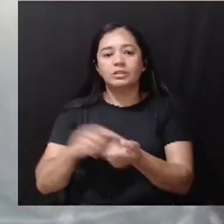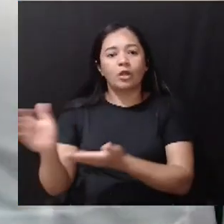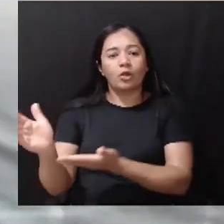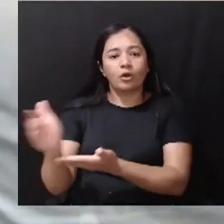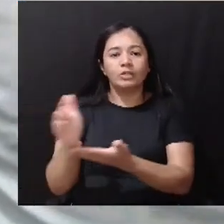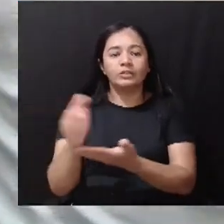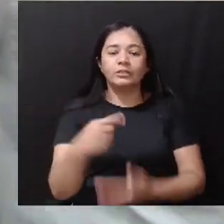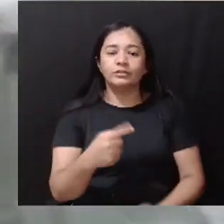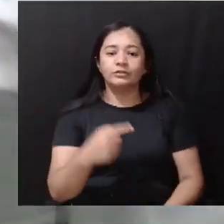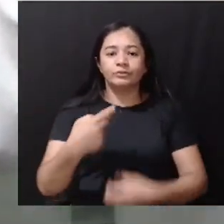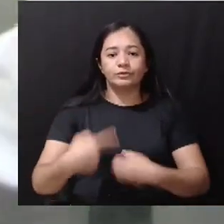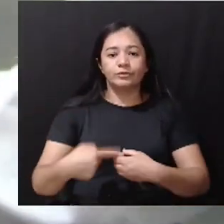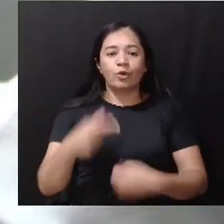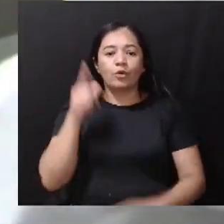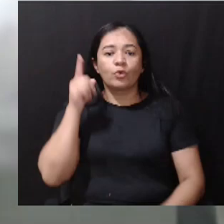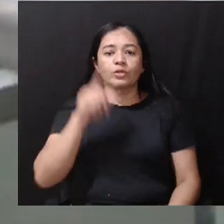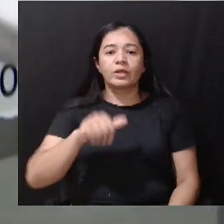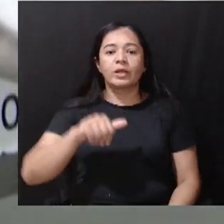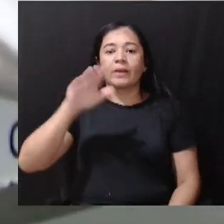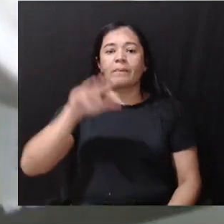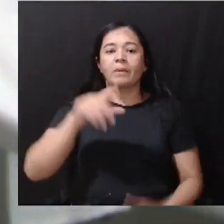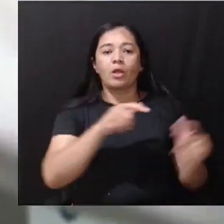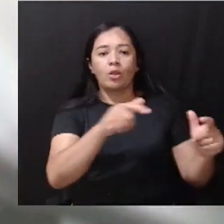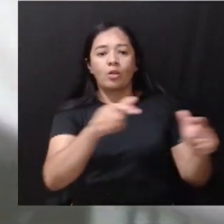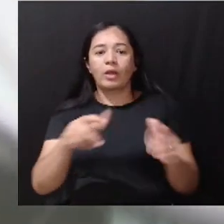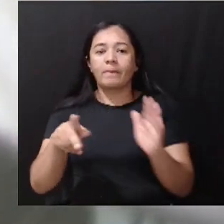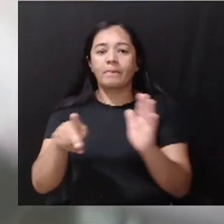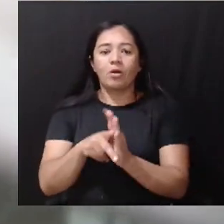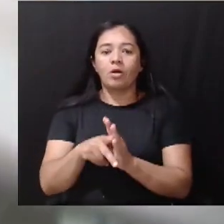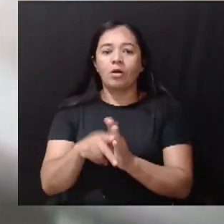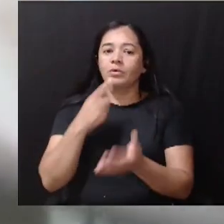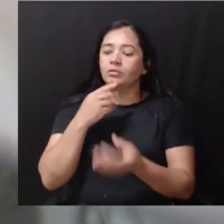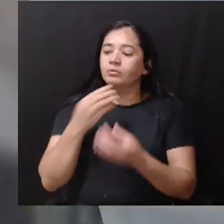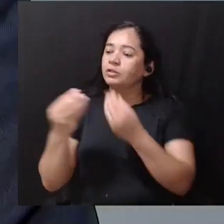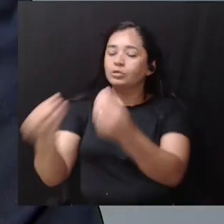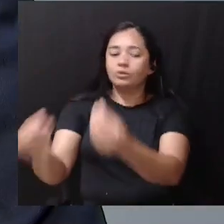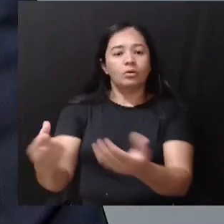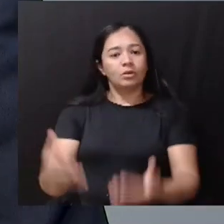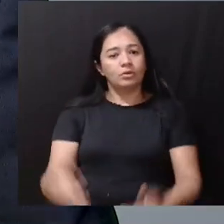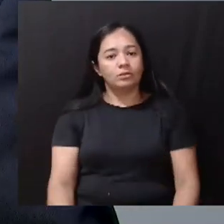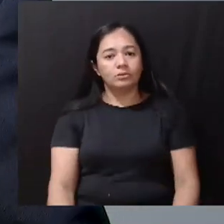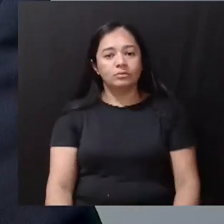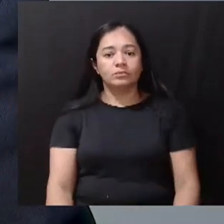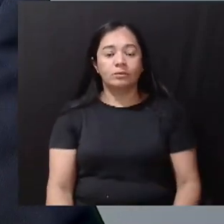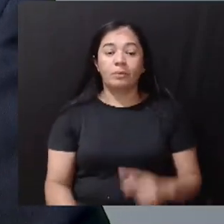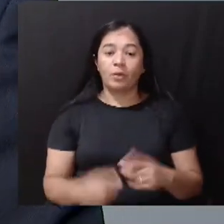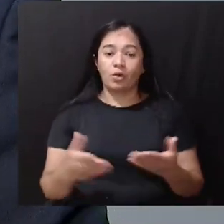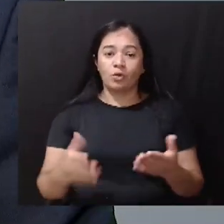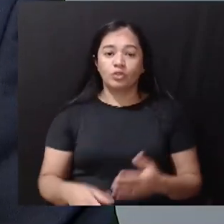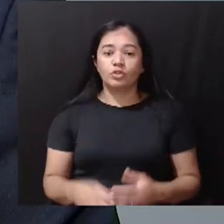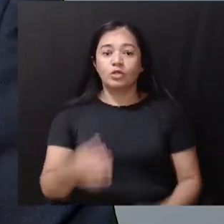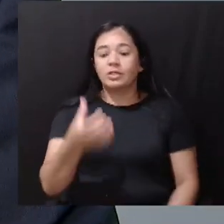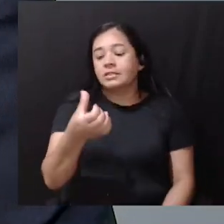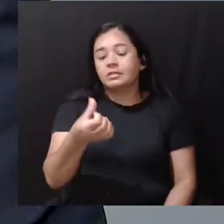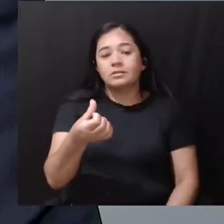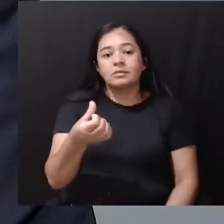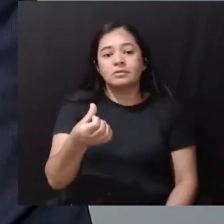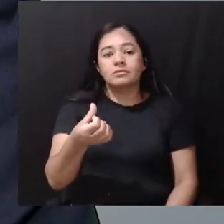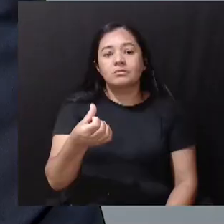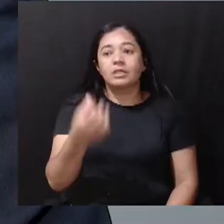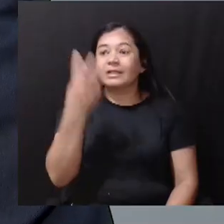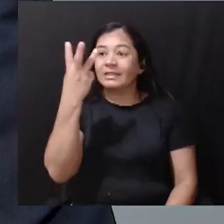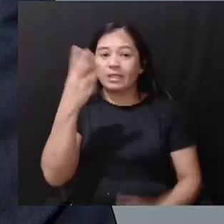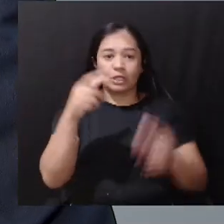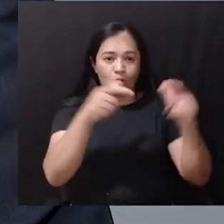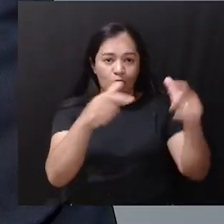cidade venha ter mais pontos de coleta de sangue no nosso município. Porque hoje ela só conta com 3 locais